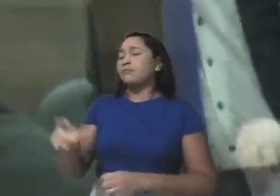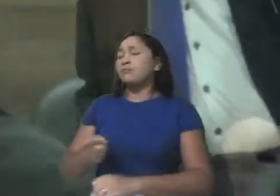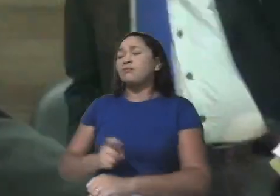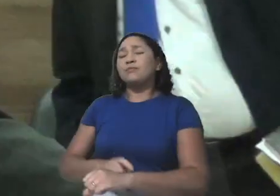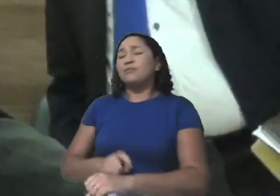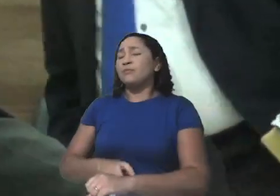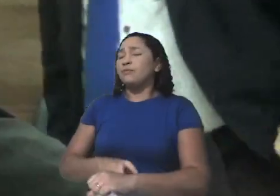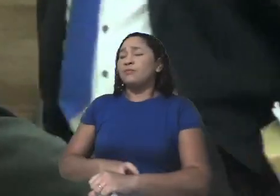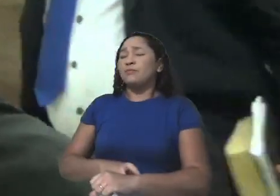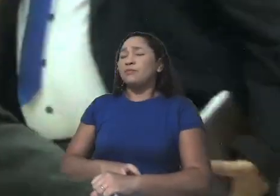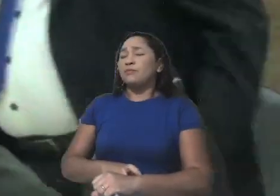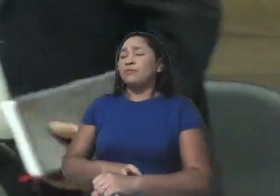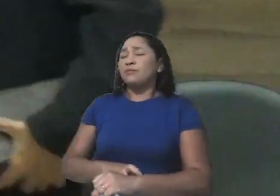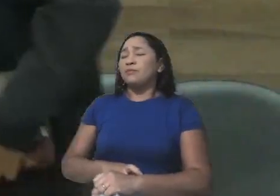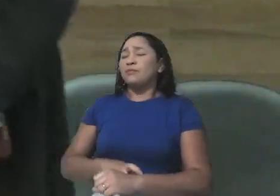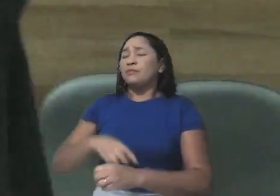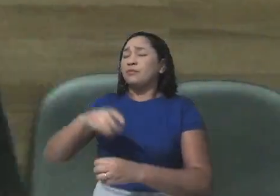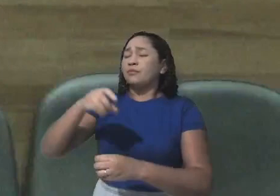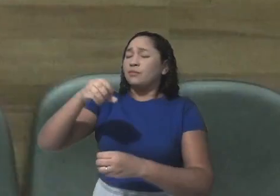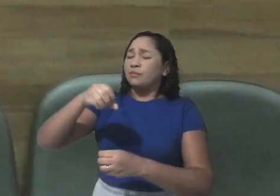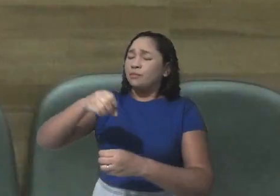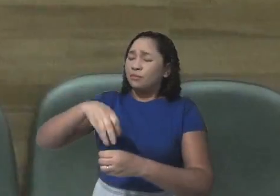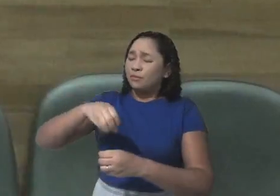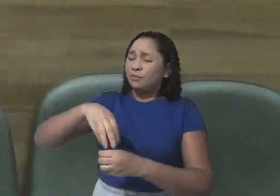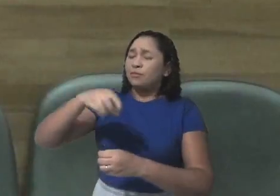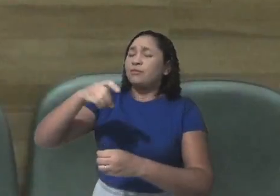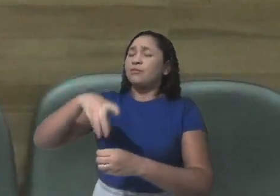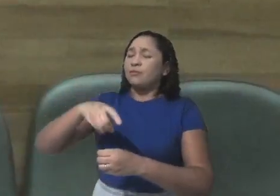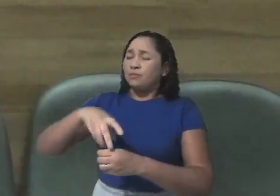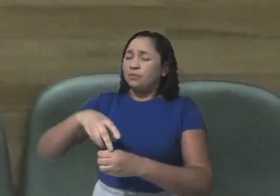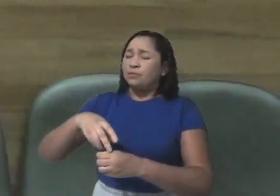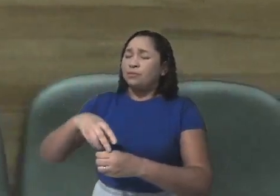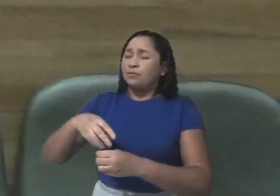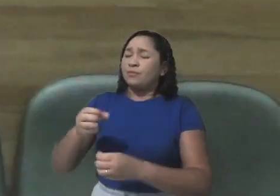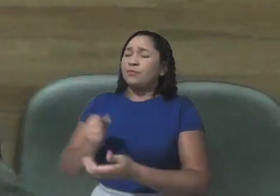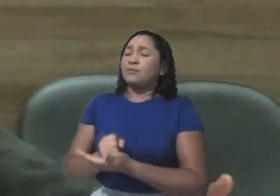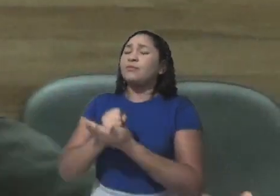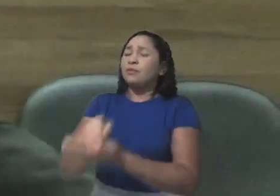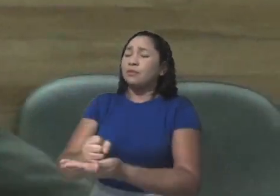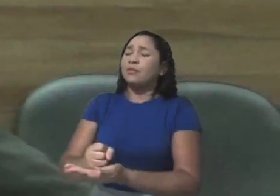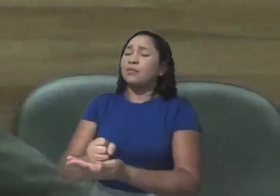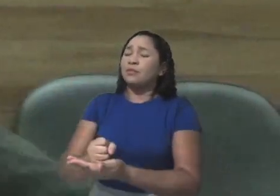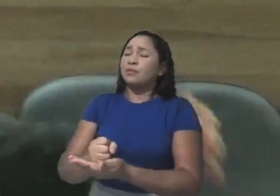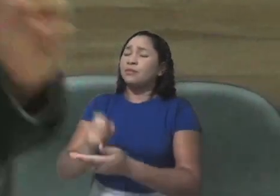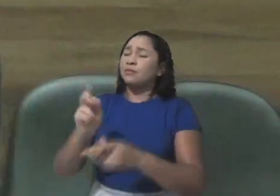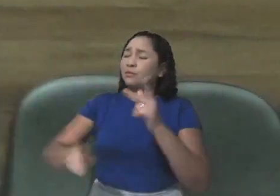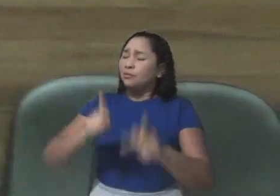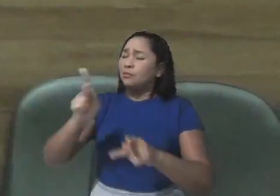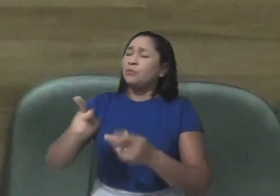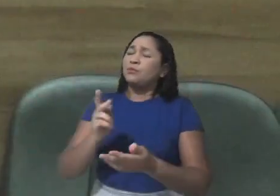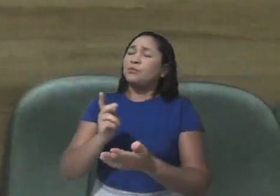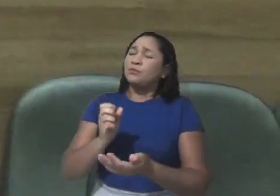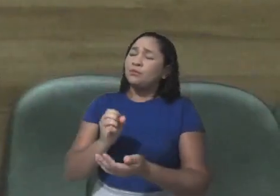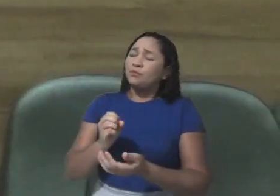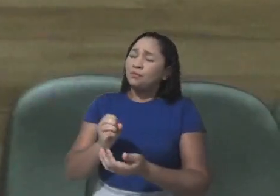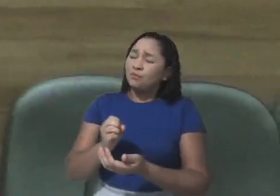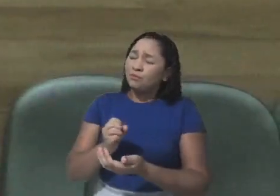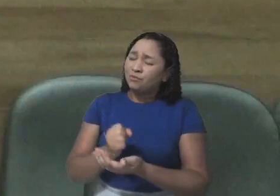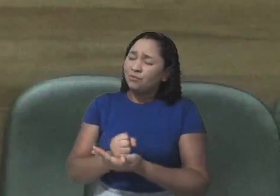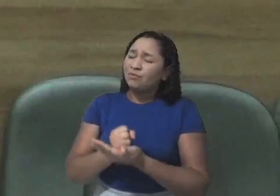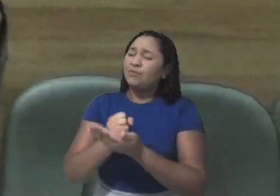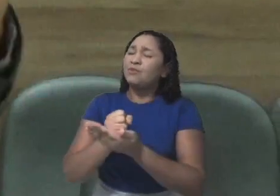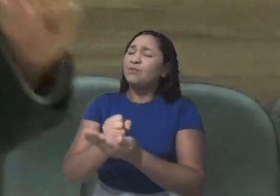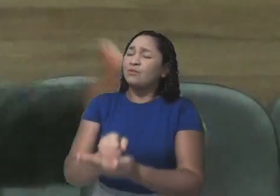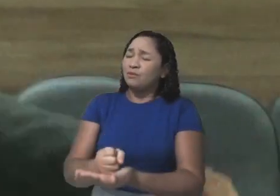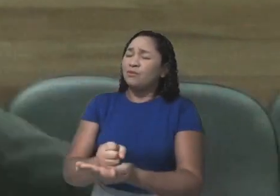do ofertório. Ajuda o teu povo, teus filhos, Senhor, que irão contribuir com alegria, Senhor. Abençoa eles, aqueles que não têm condições,